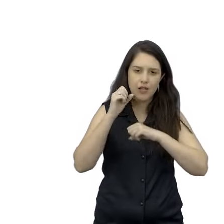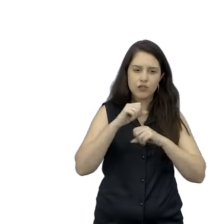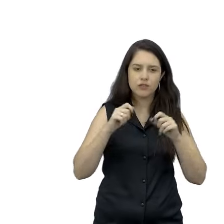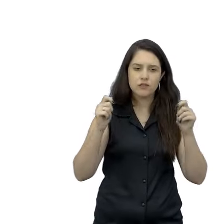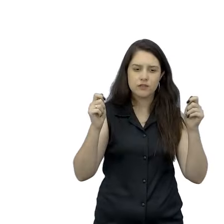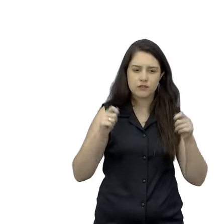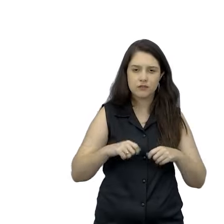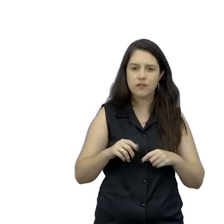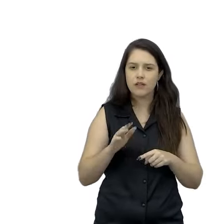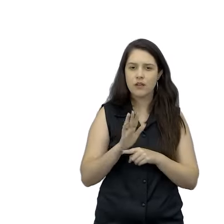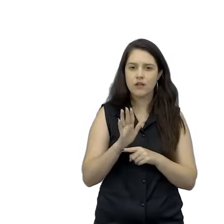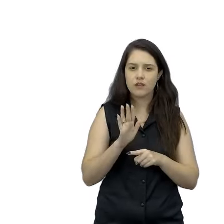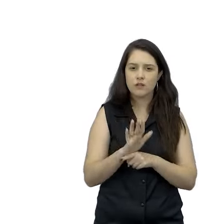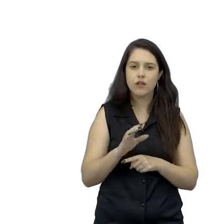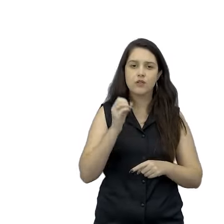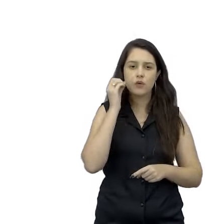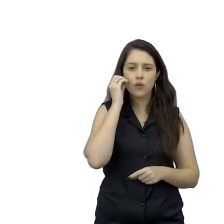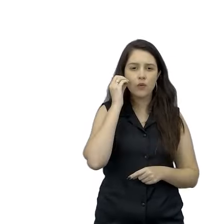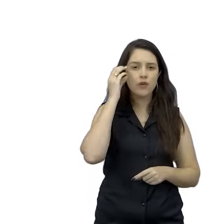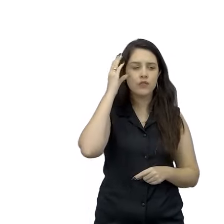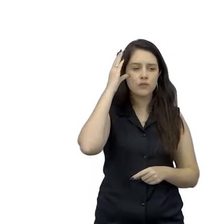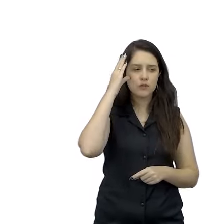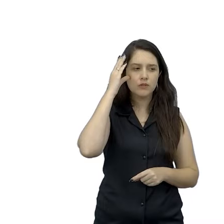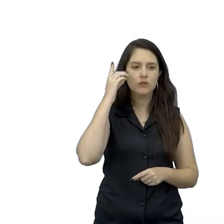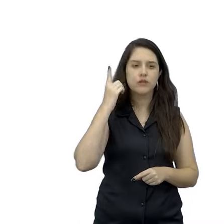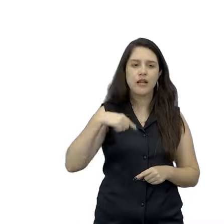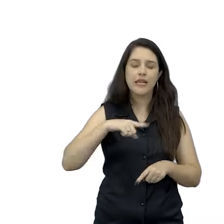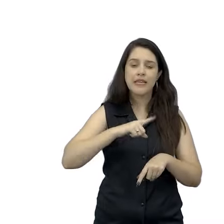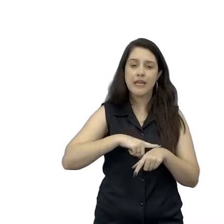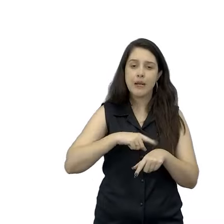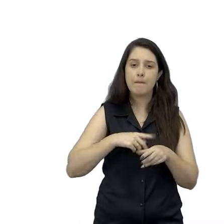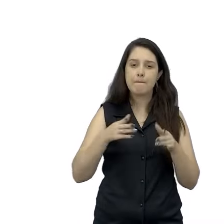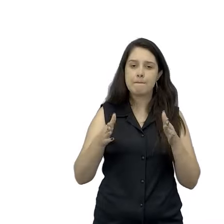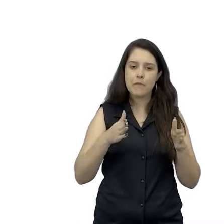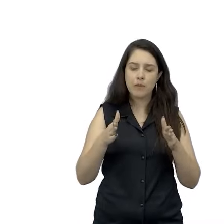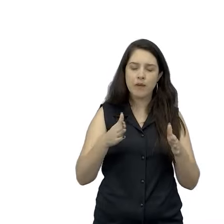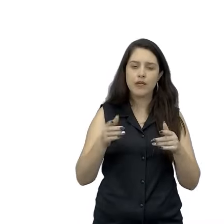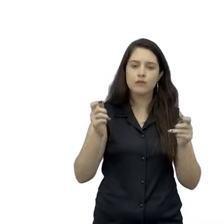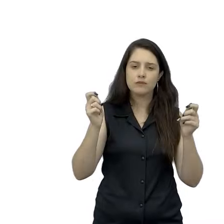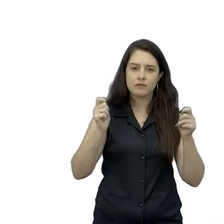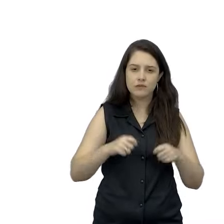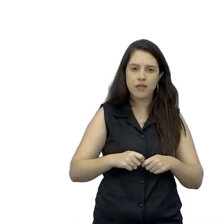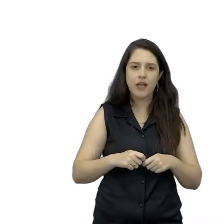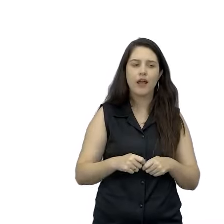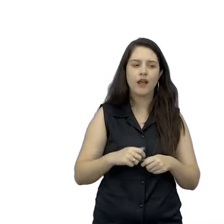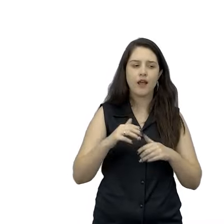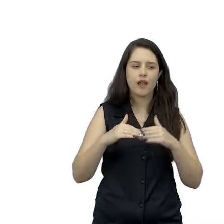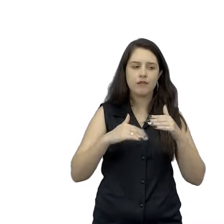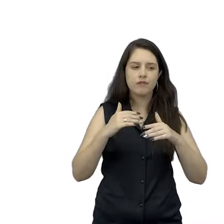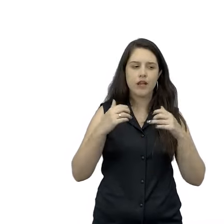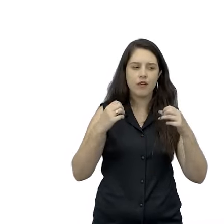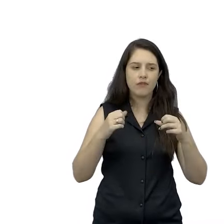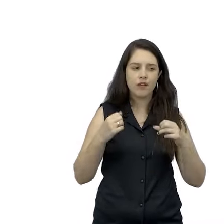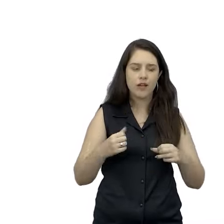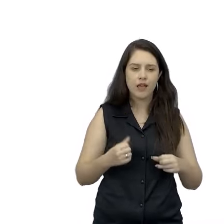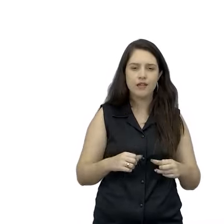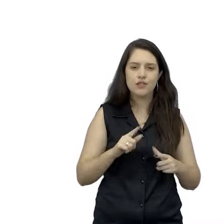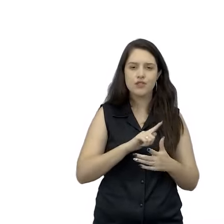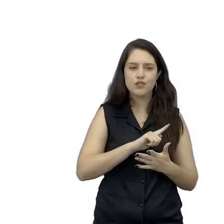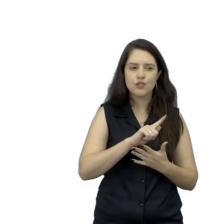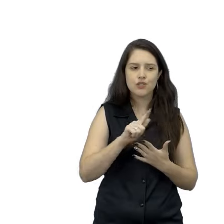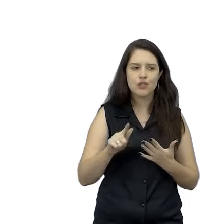que eles vão ativar os seus conhecimentos prévios, né? Naquele momento ali que está sendo apresentado para eles aquela variedade de gêneros. E ali